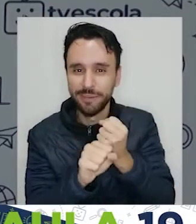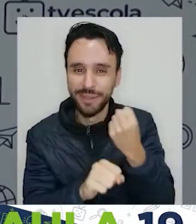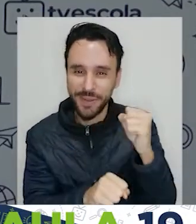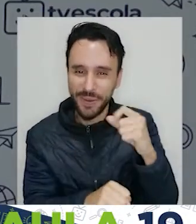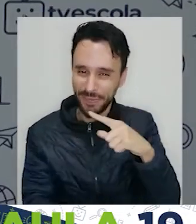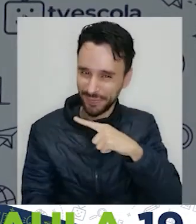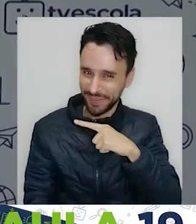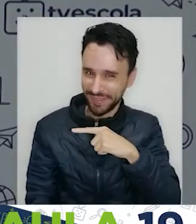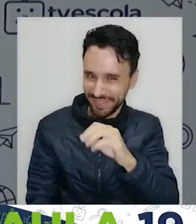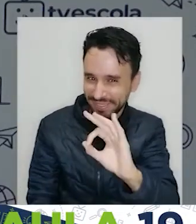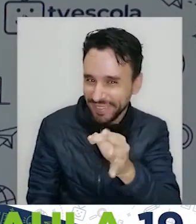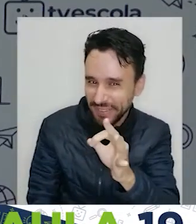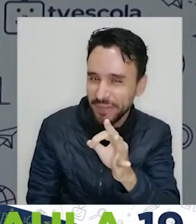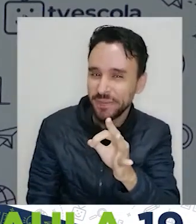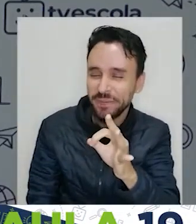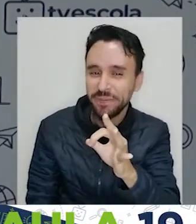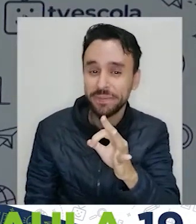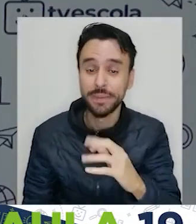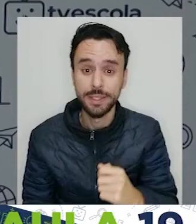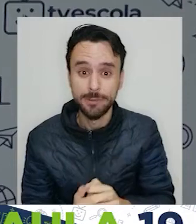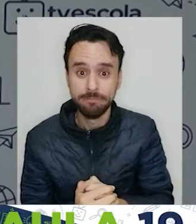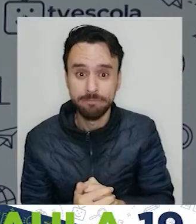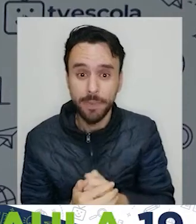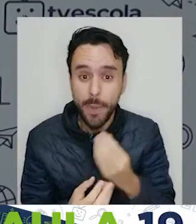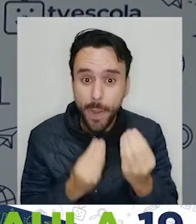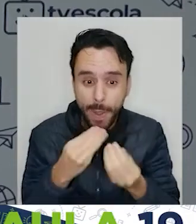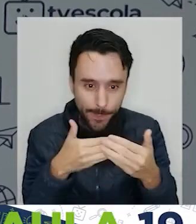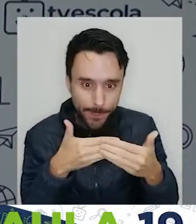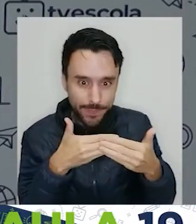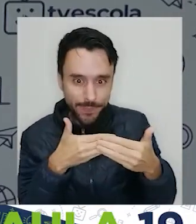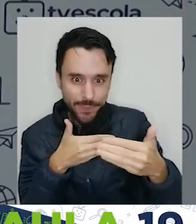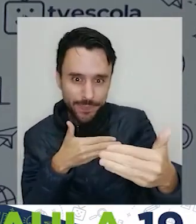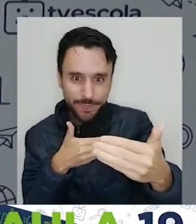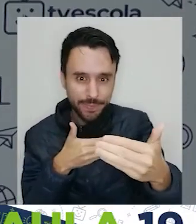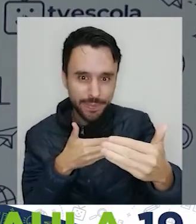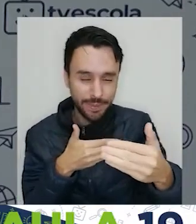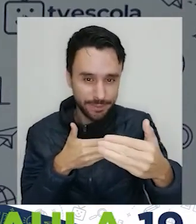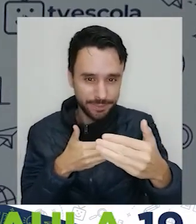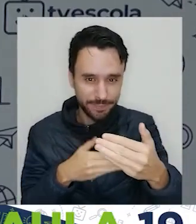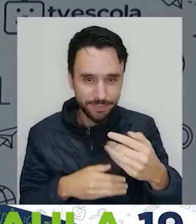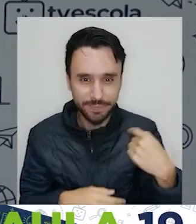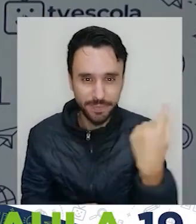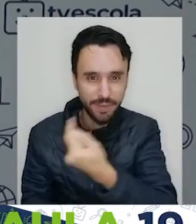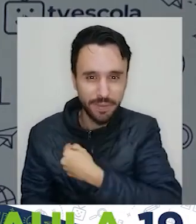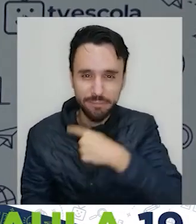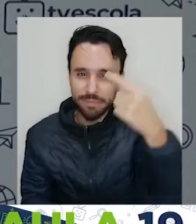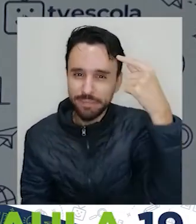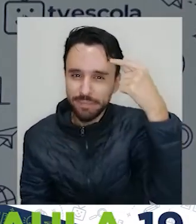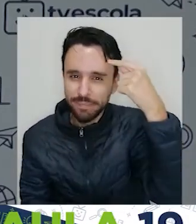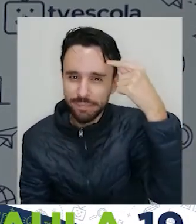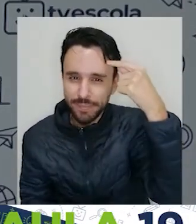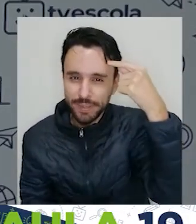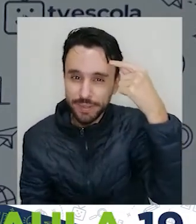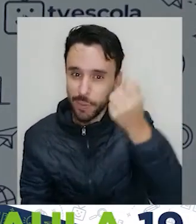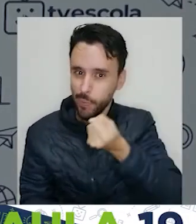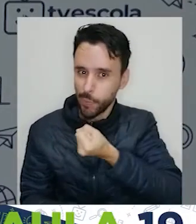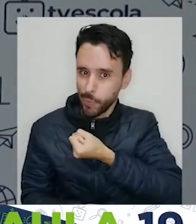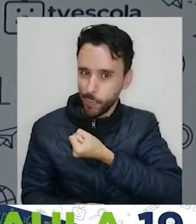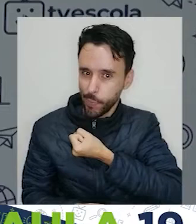isso? Ah, mas a gente vai continuar pensando em números e